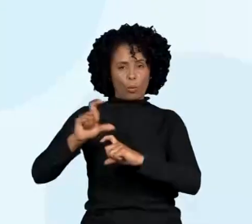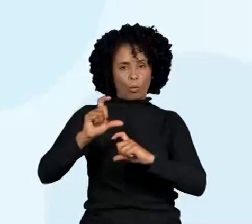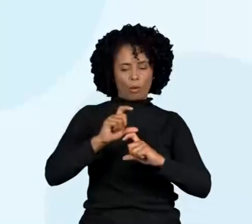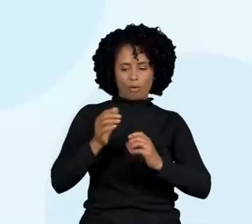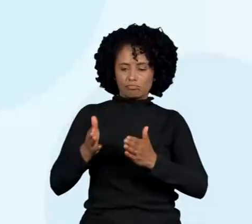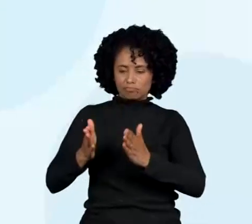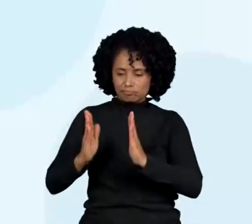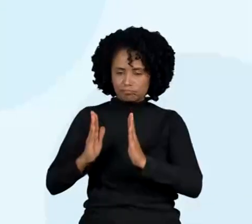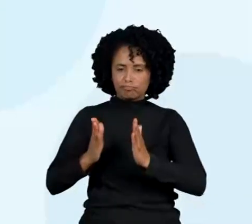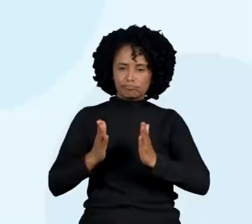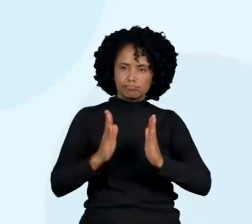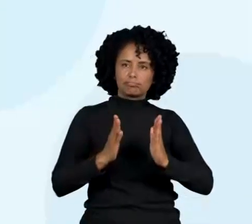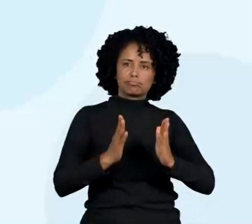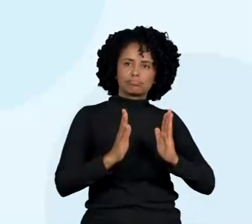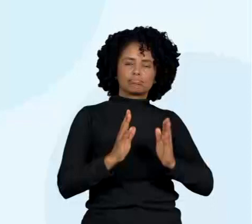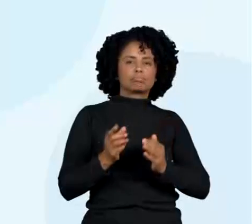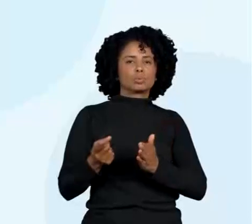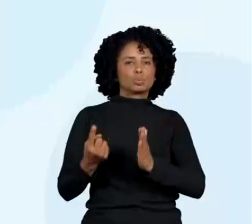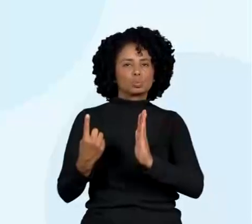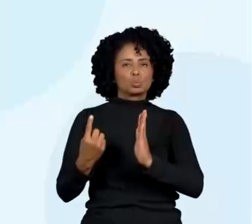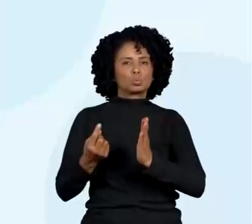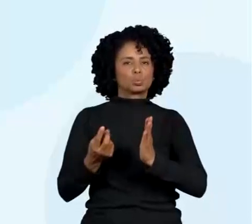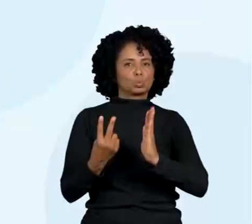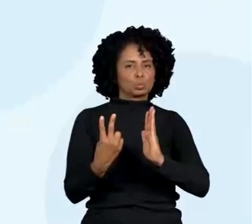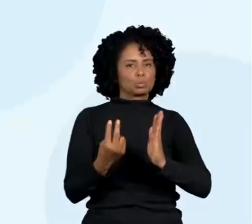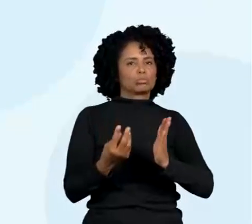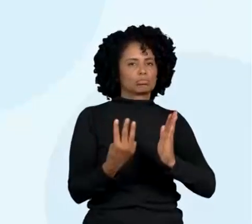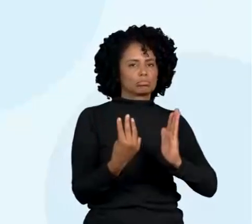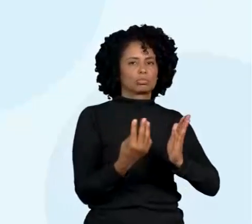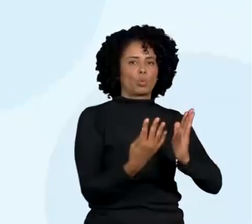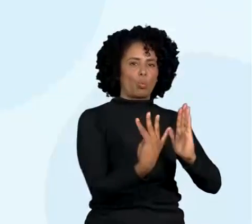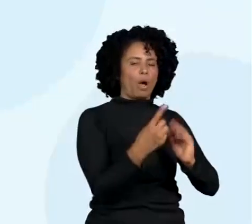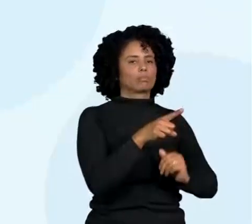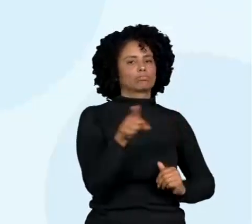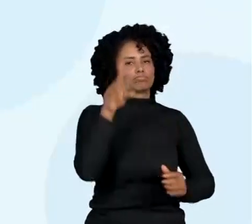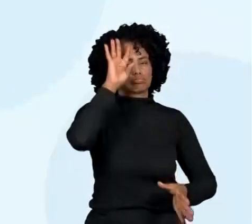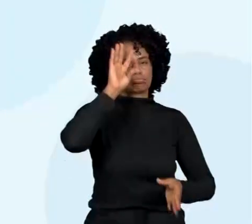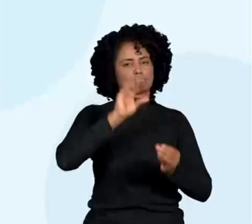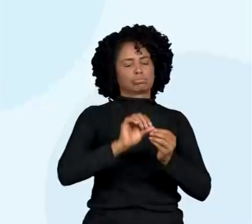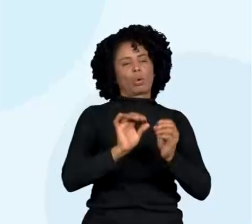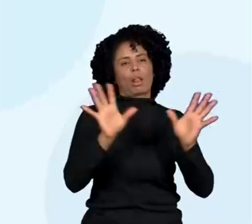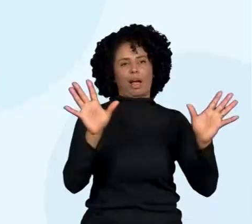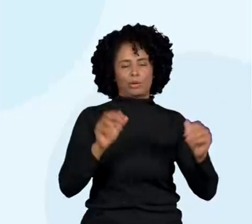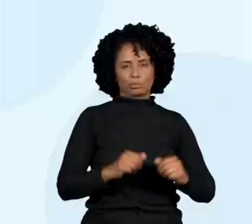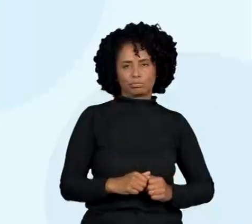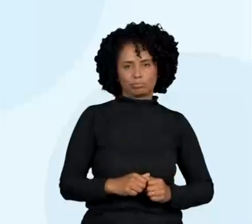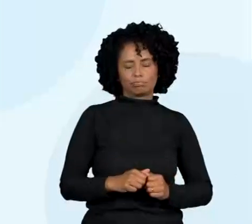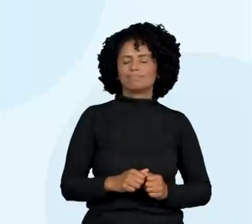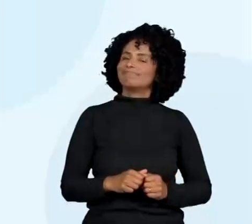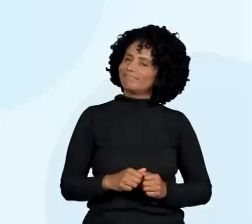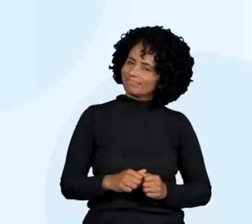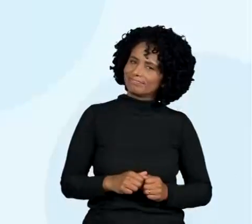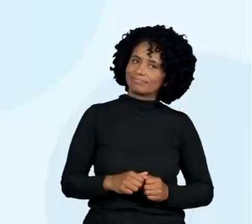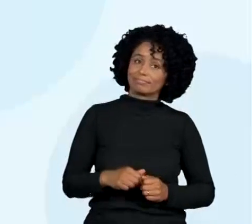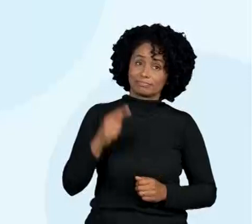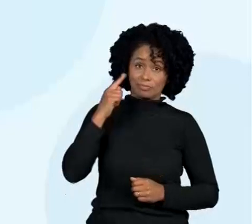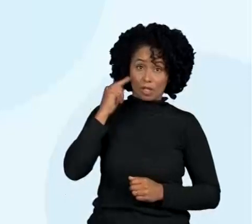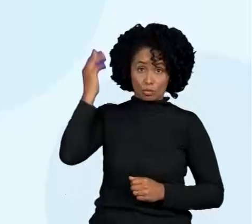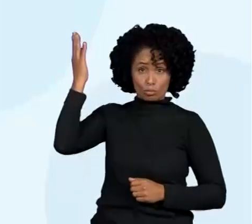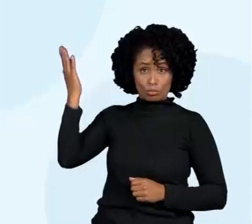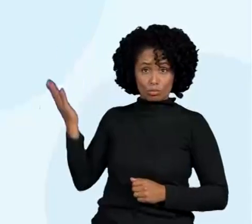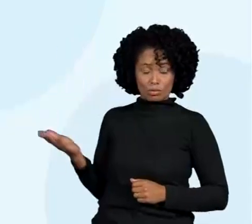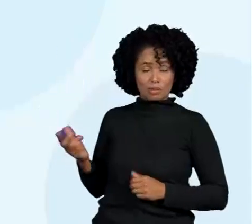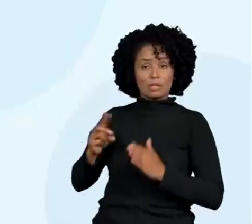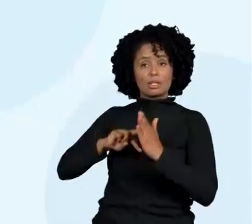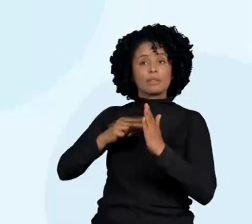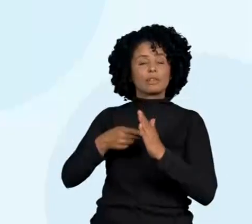Certo? Que vão dar a sequência para a gente poder compreender. Então, estes são os elementos